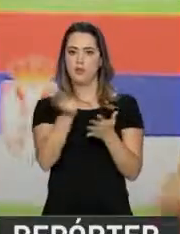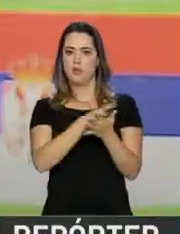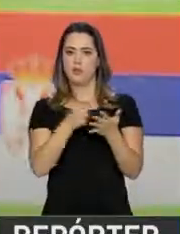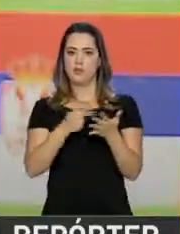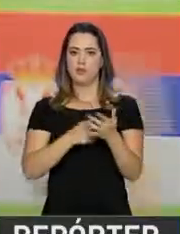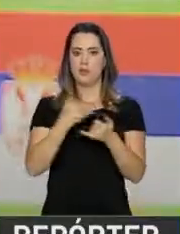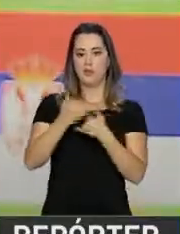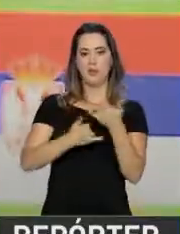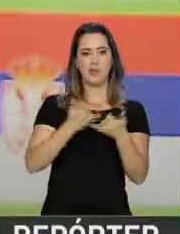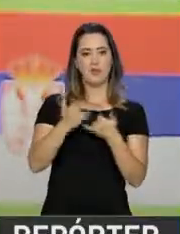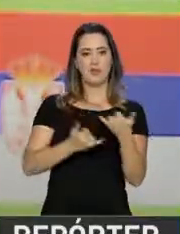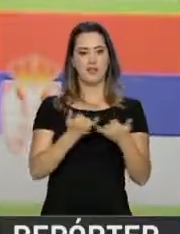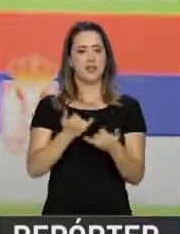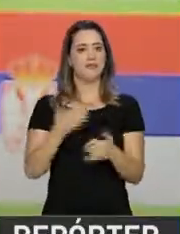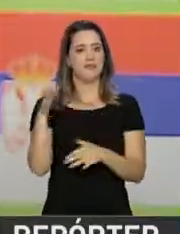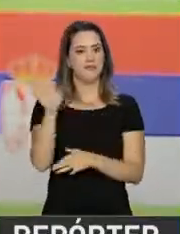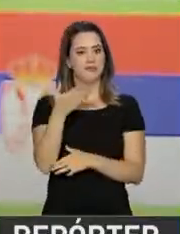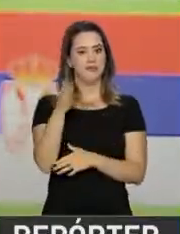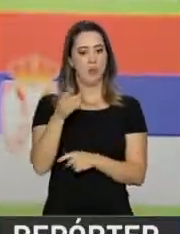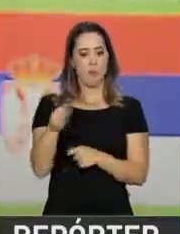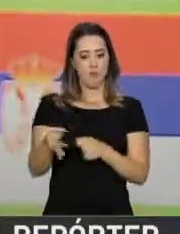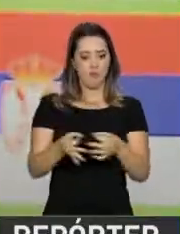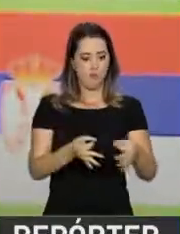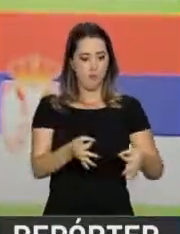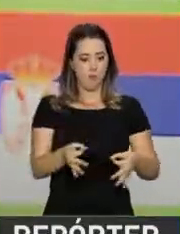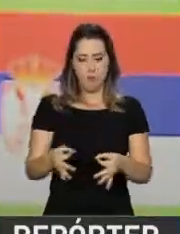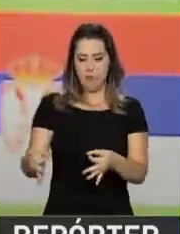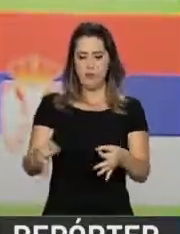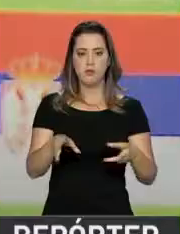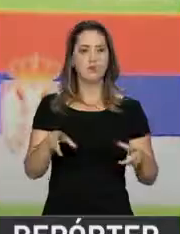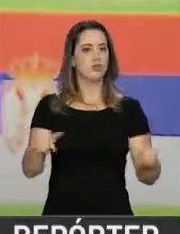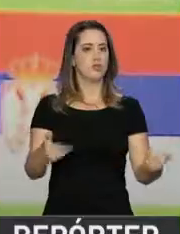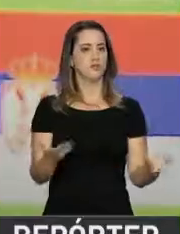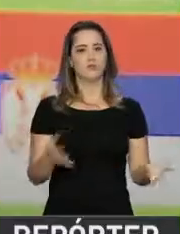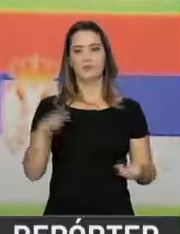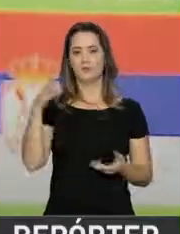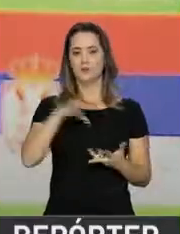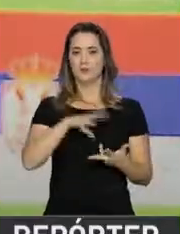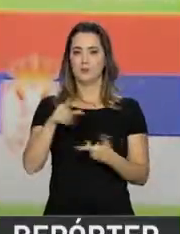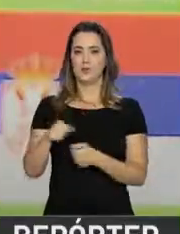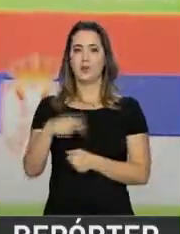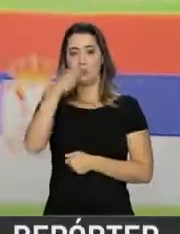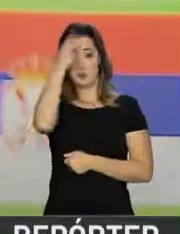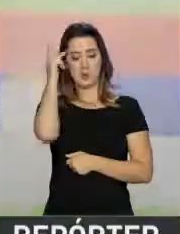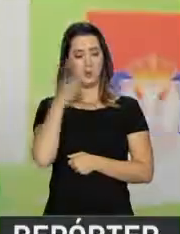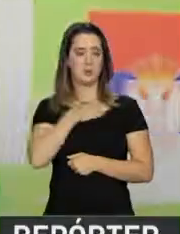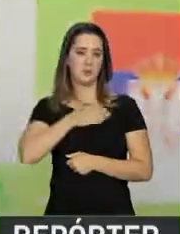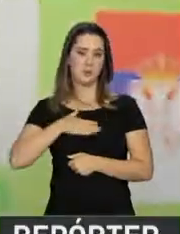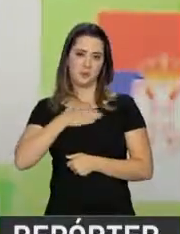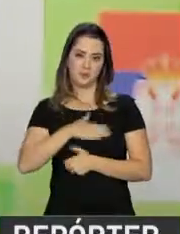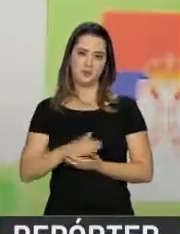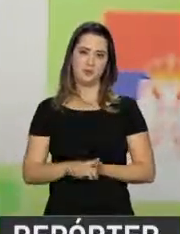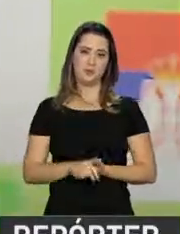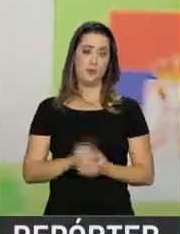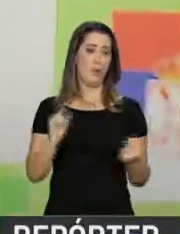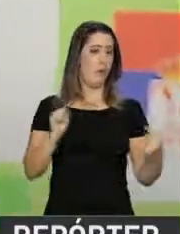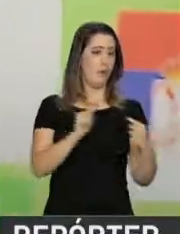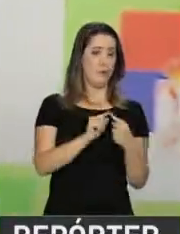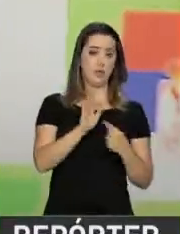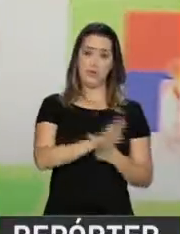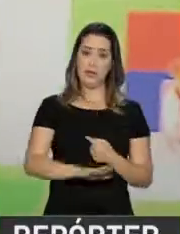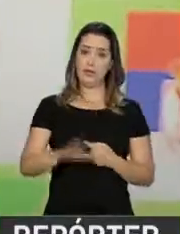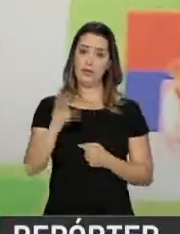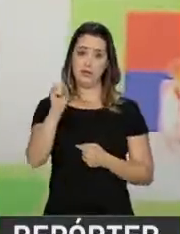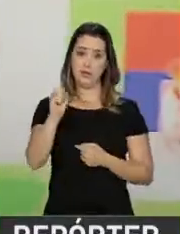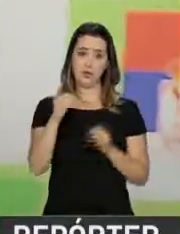bandeiras méxico moedas do mundo inteiro então a gente viu que o pessoal se envolveu bem público alvo são crianças de